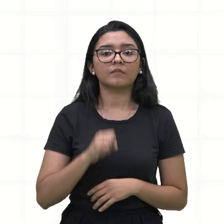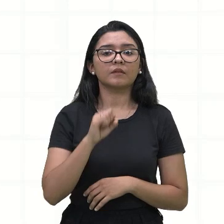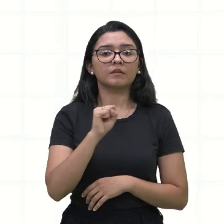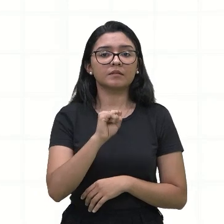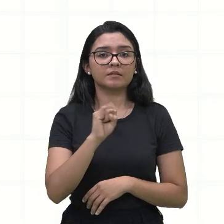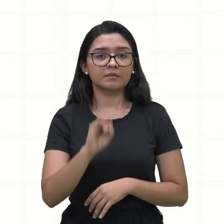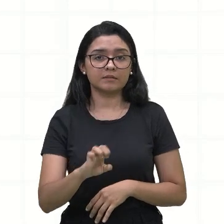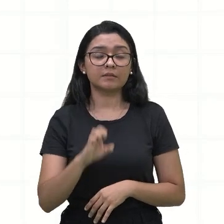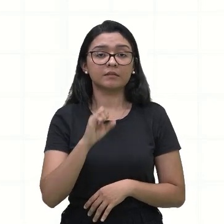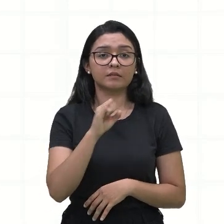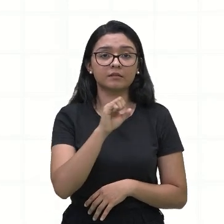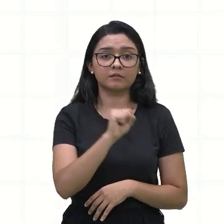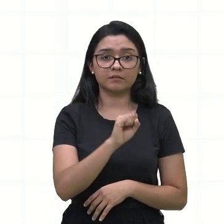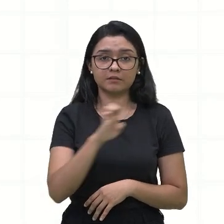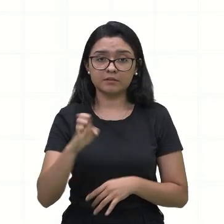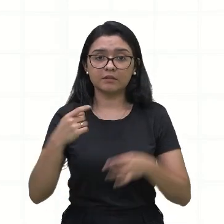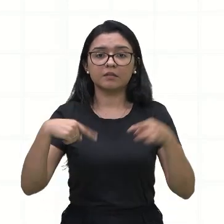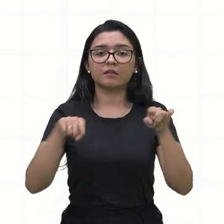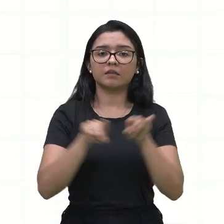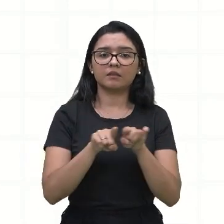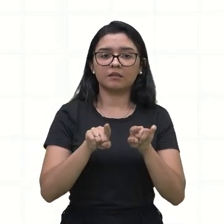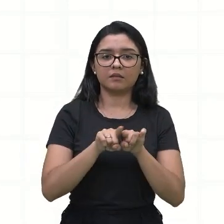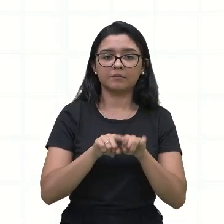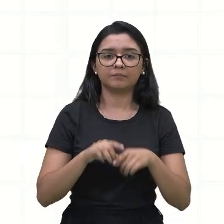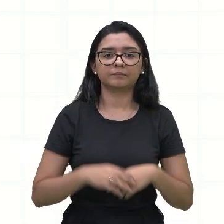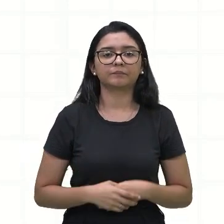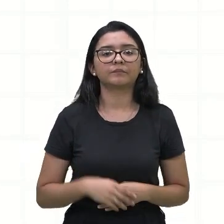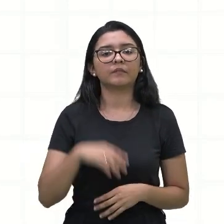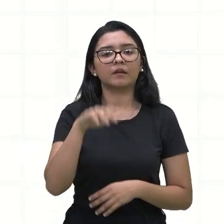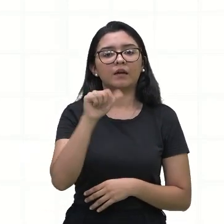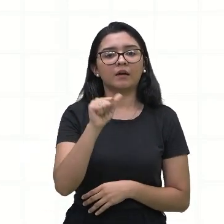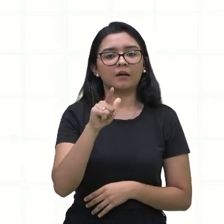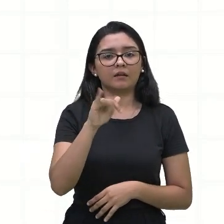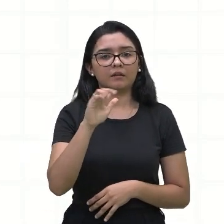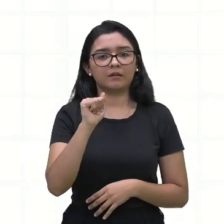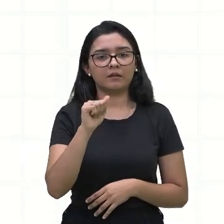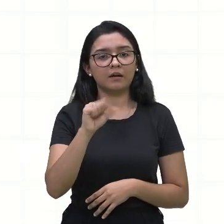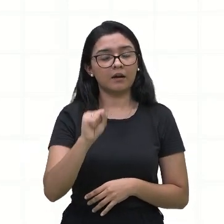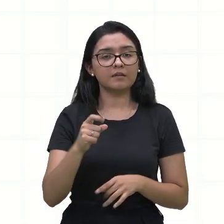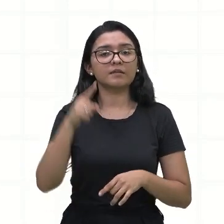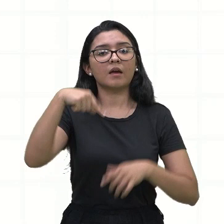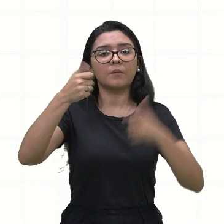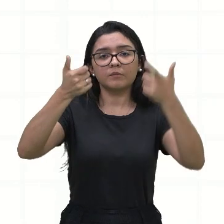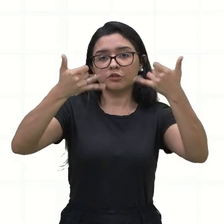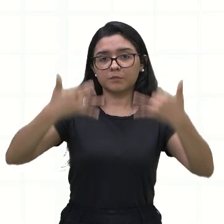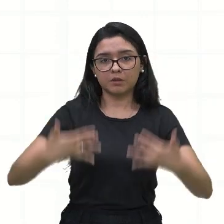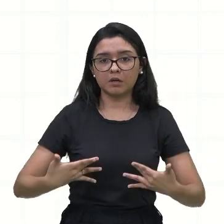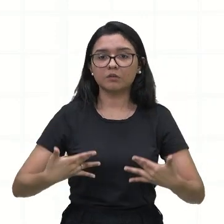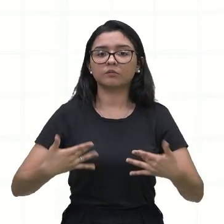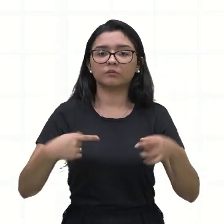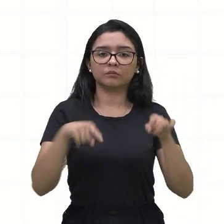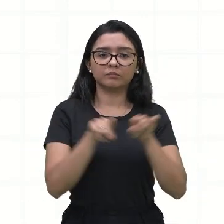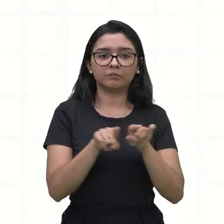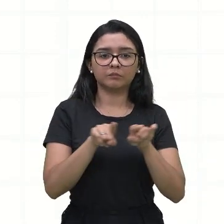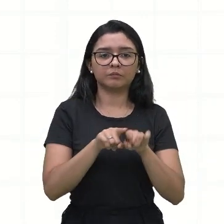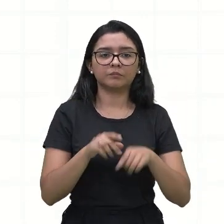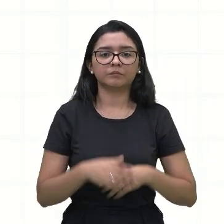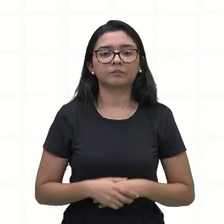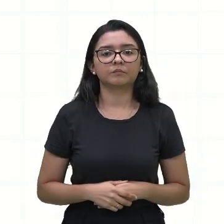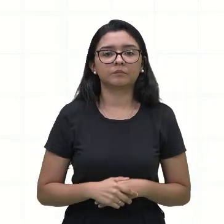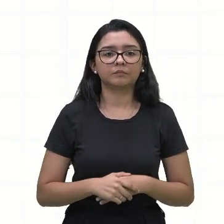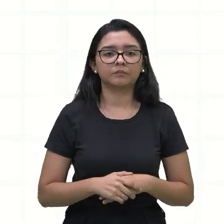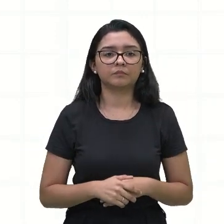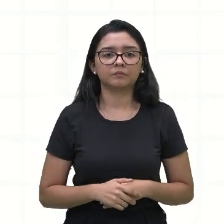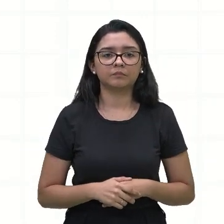condição, aliás, é um esclarecimento, da ideia de esclarecimento, tanto que uma consequência ou